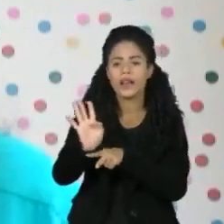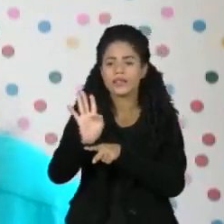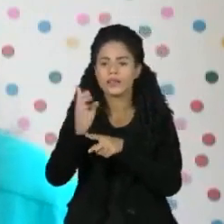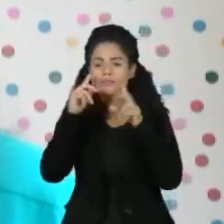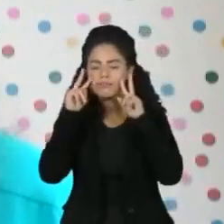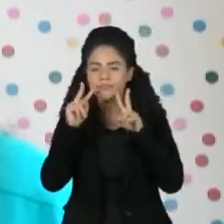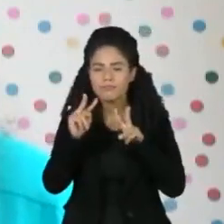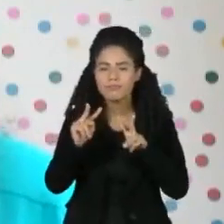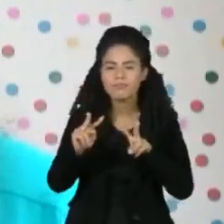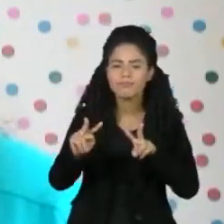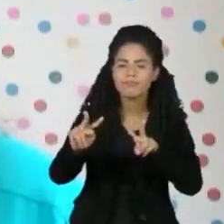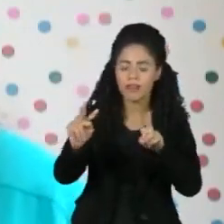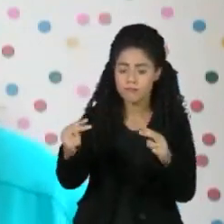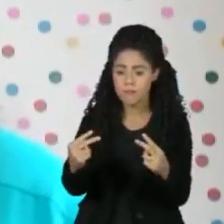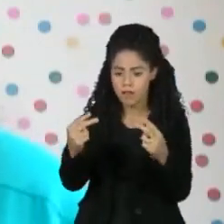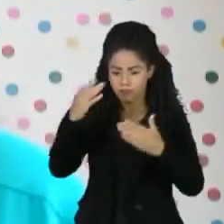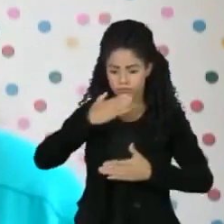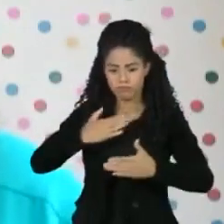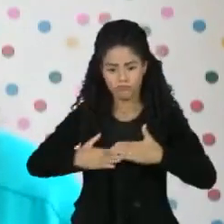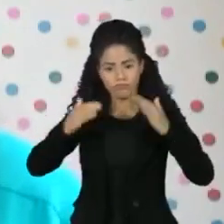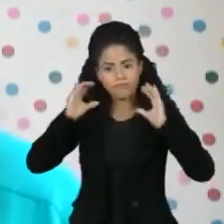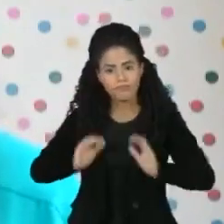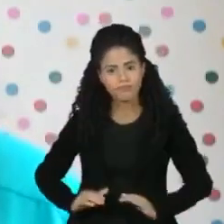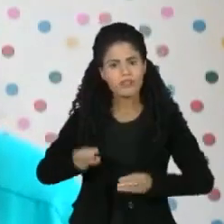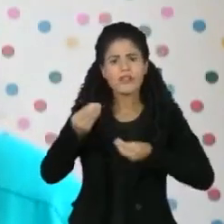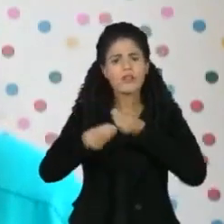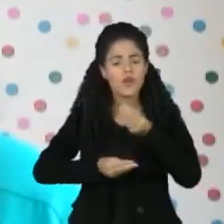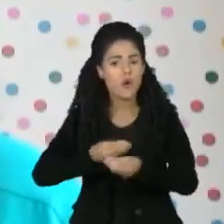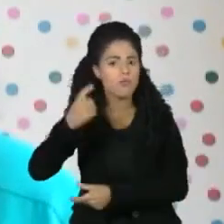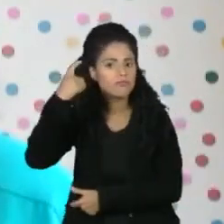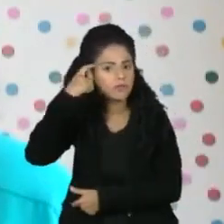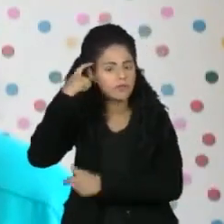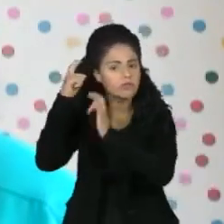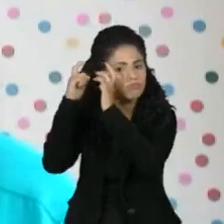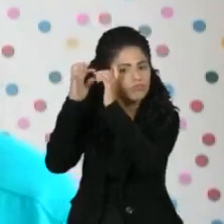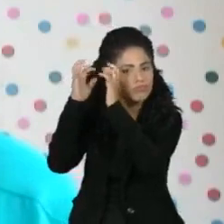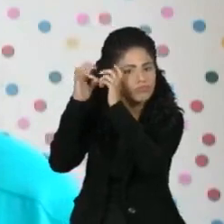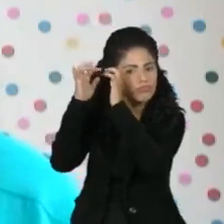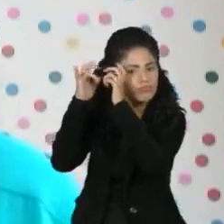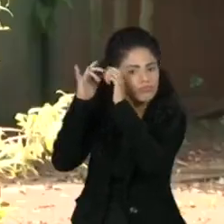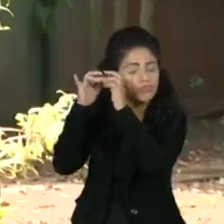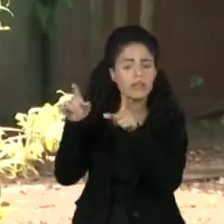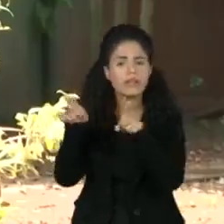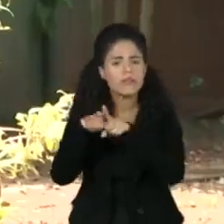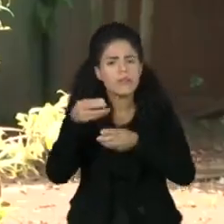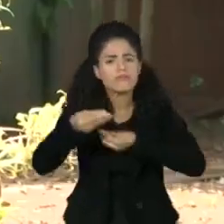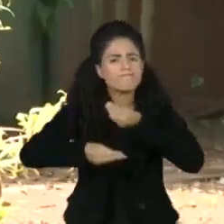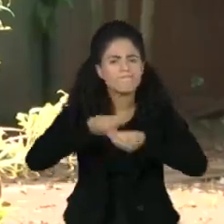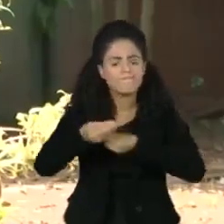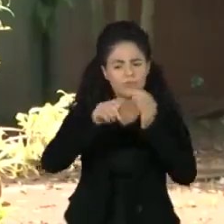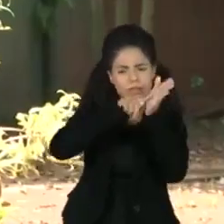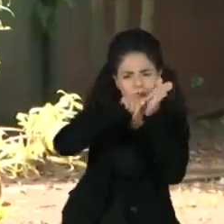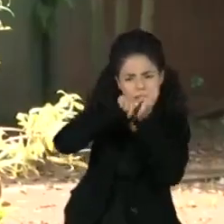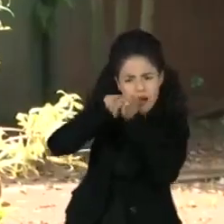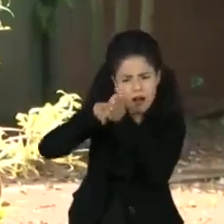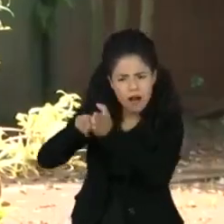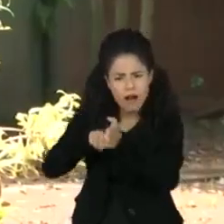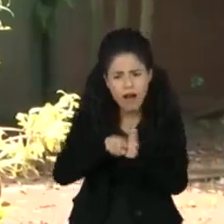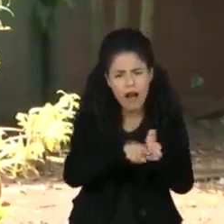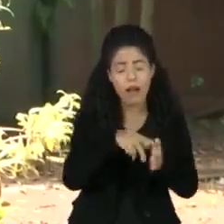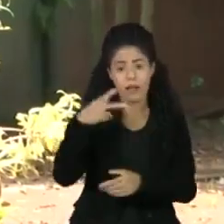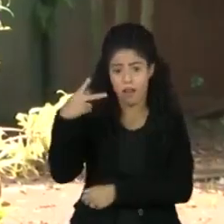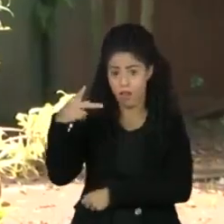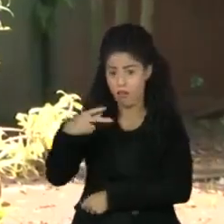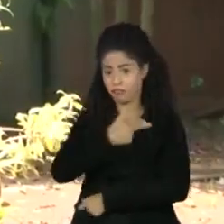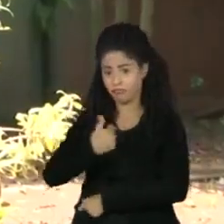muito para a questão do comportamento, né, e também para os mecanismos de recompensa. Um estudo feito por uma universidade chinesa